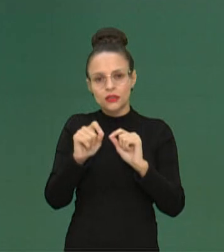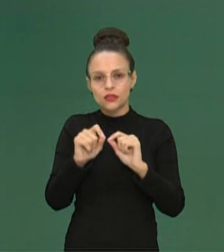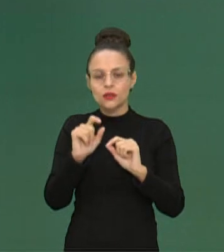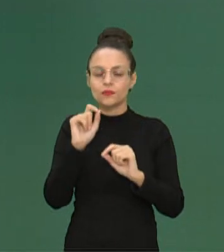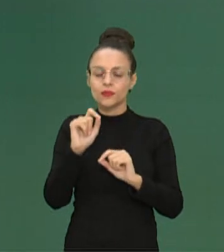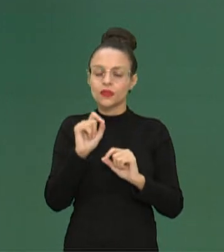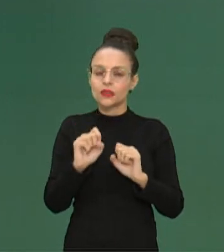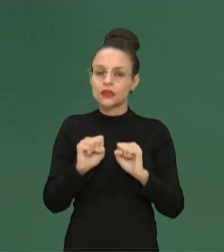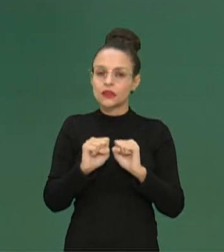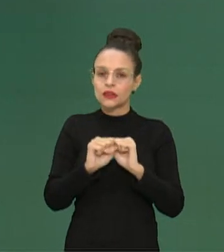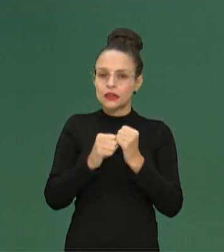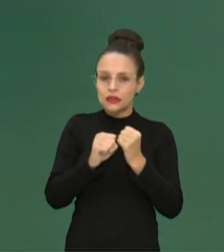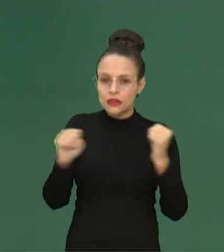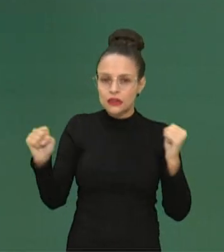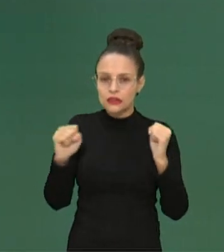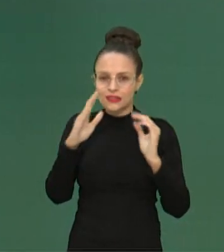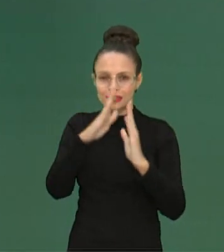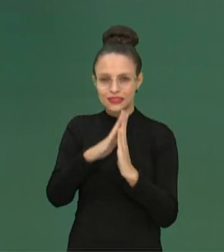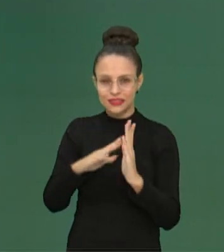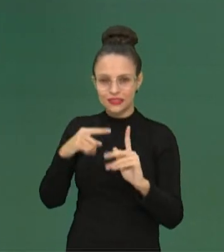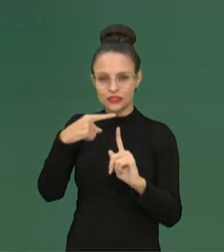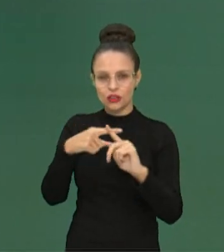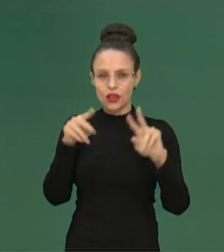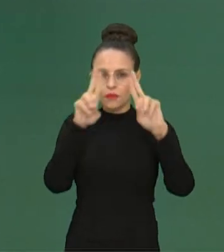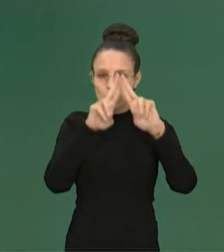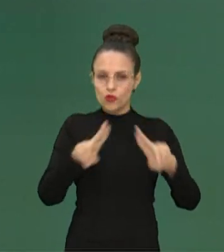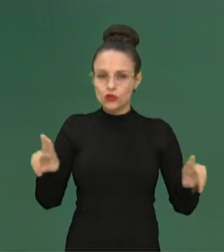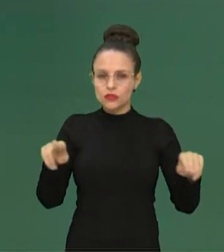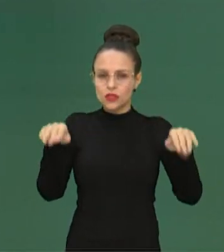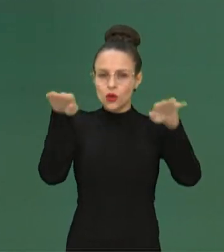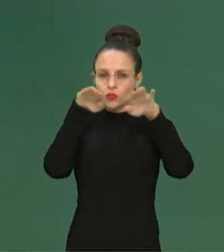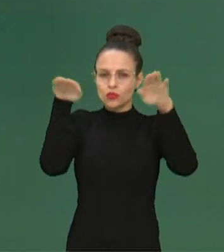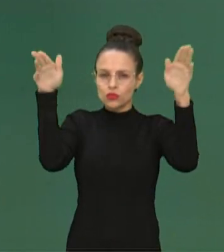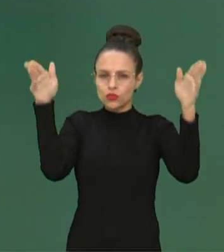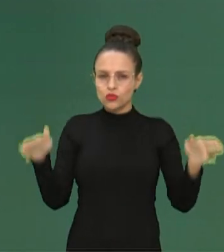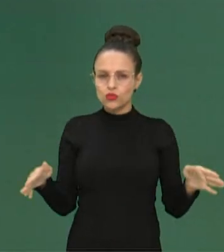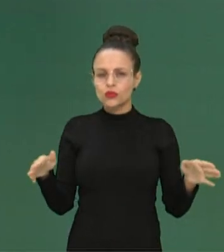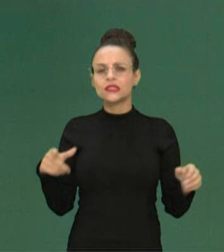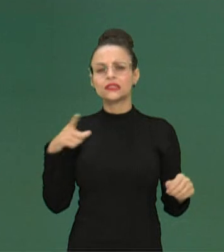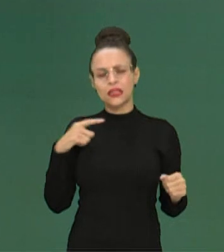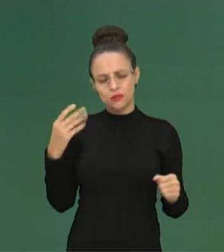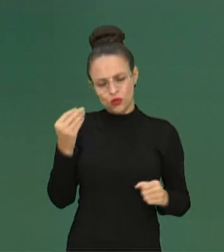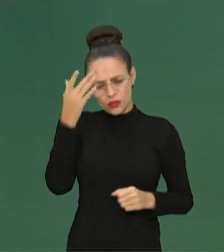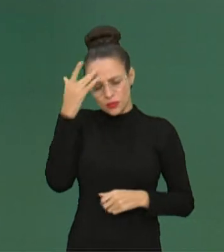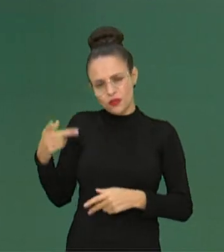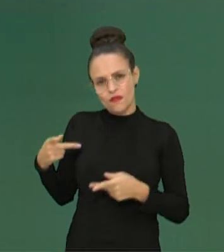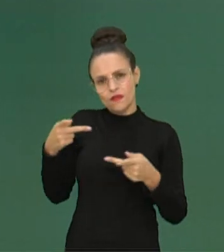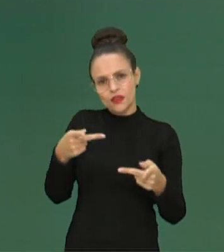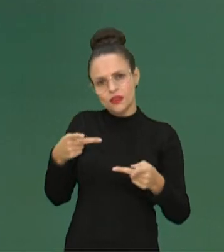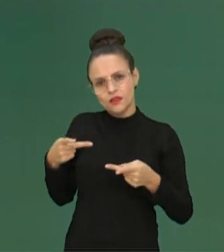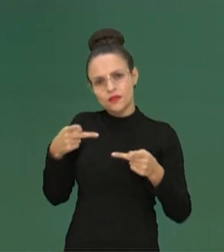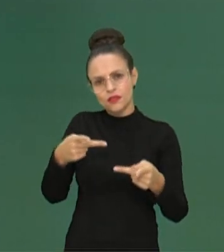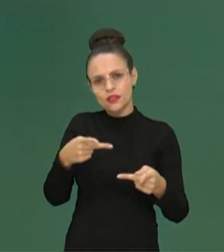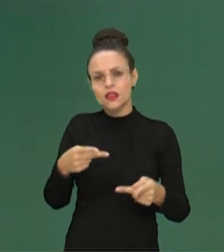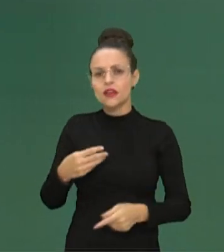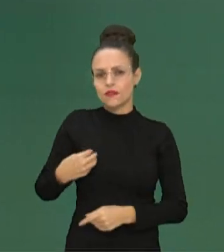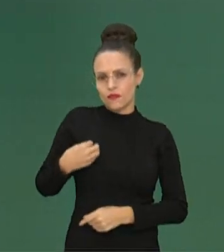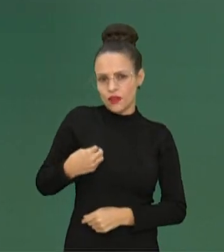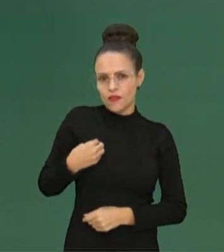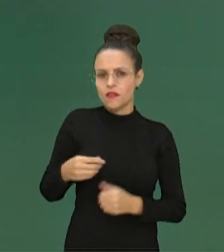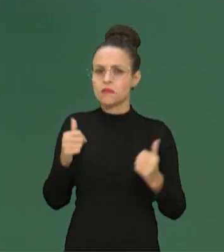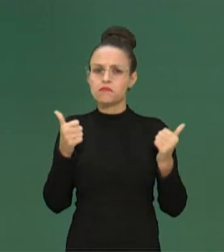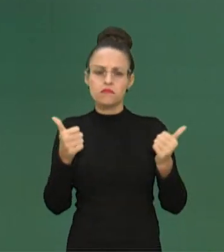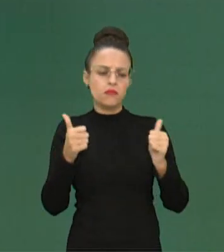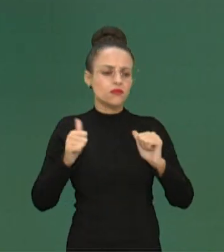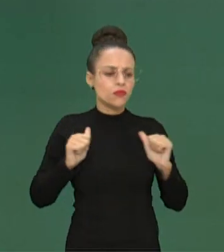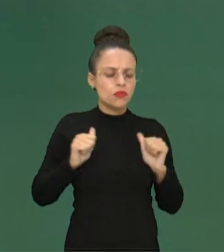que é uma das igrejas que existe no lugar, é um museu a céu aberto que atrai muito turista. Eles vão viver bem, entre aspas, com esse